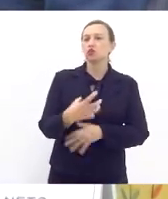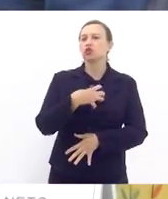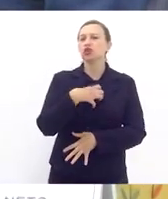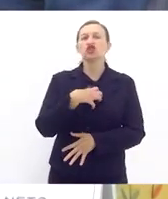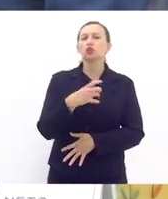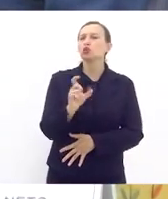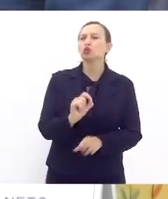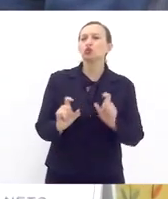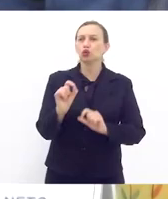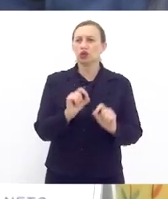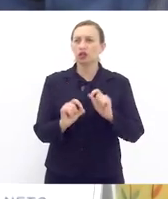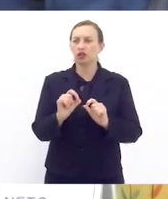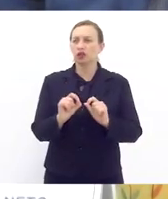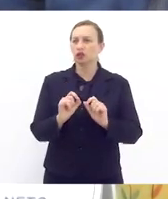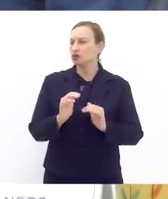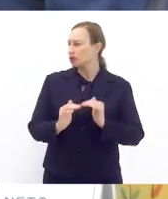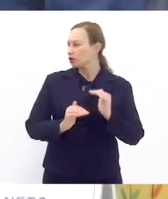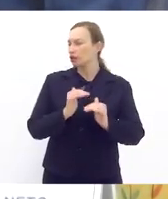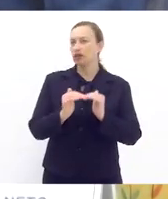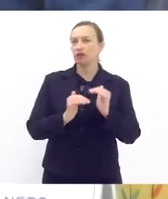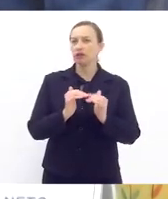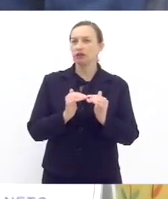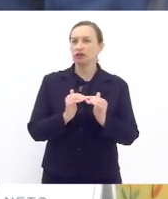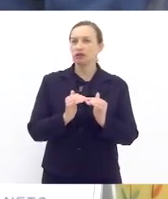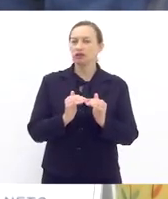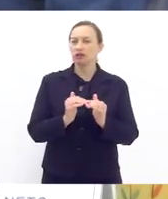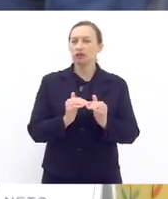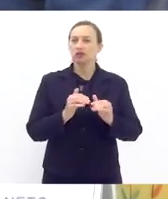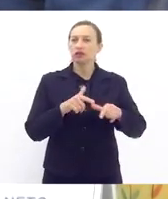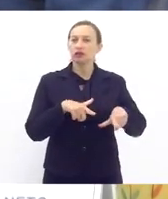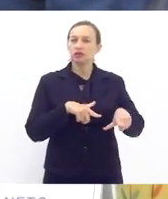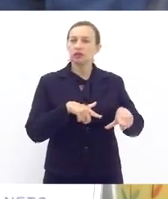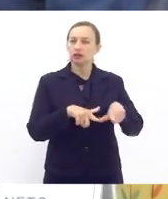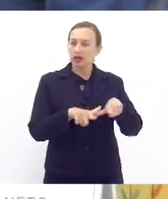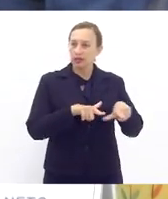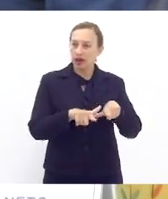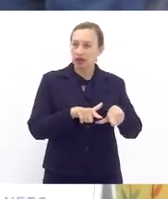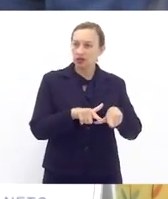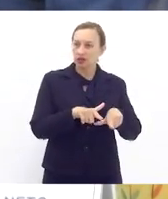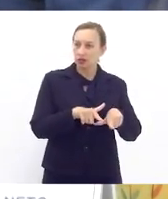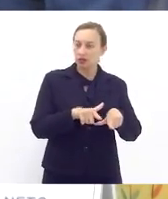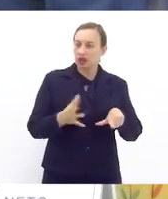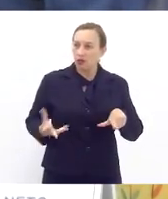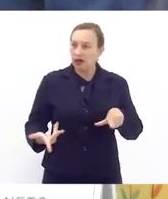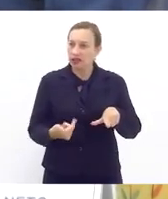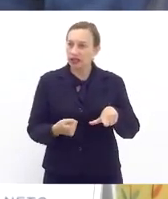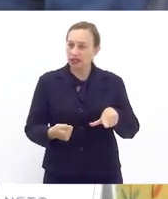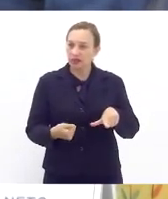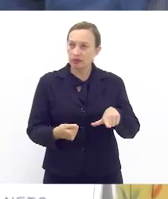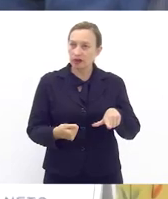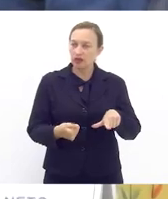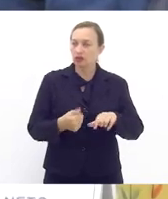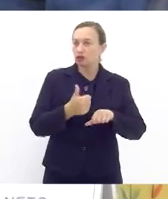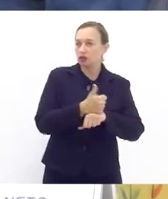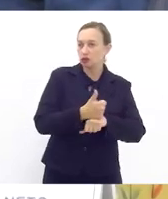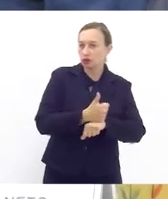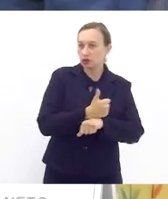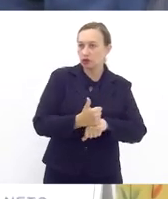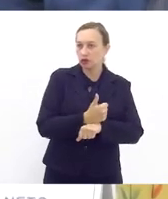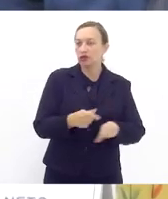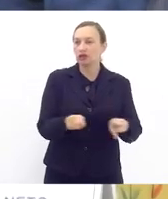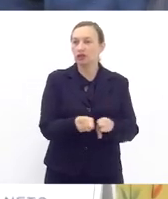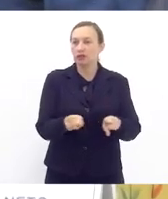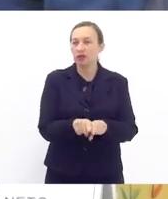de uma elevação tanto das condições de trabalho da dessas e desses profissionais Mas também da qualidade da educação